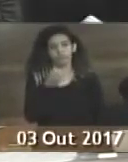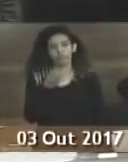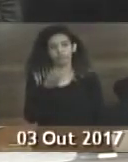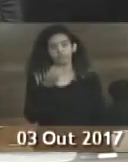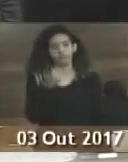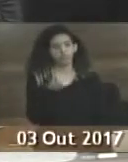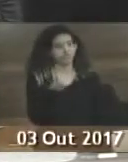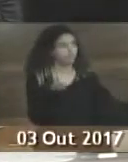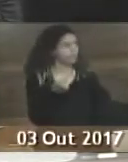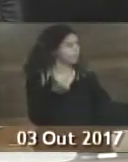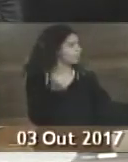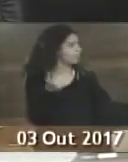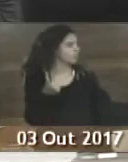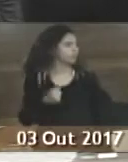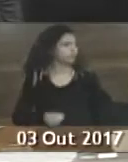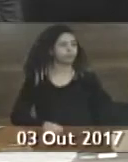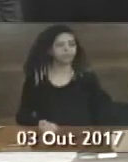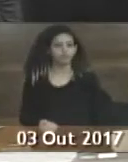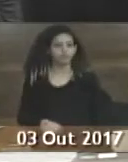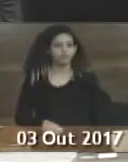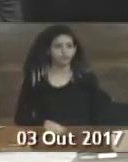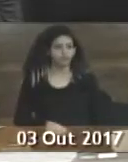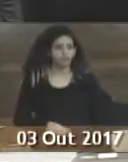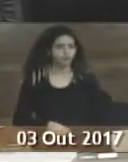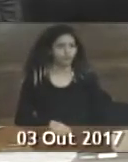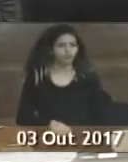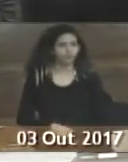3926/17, de autoria desse vereador.